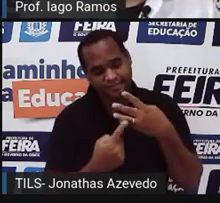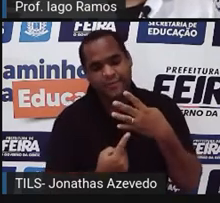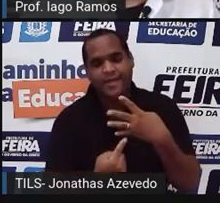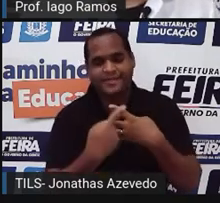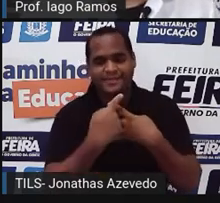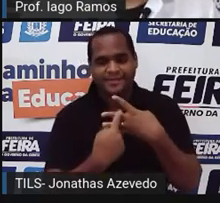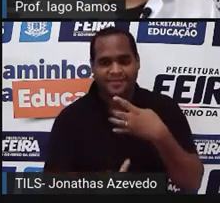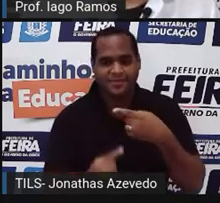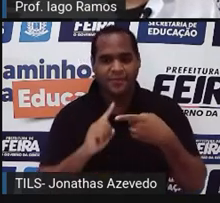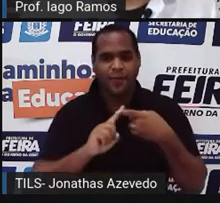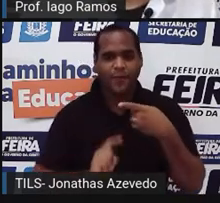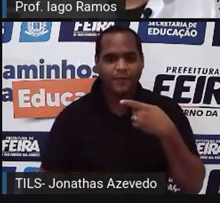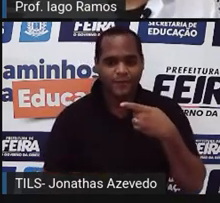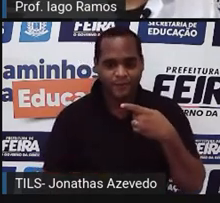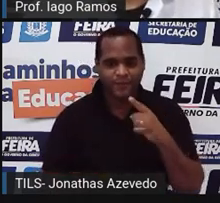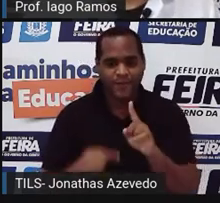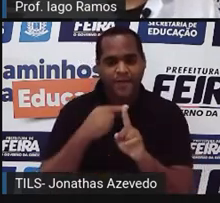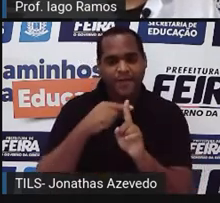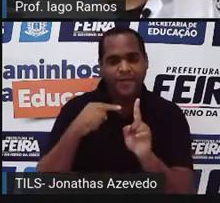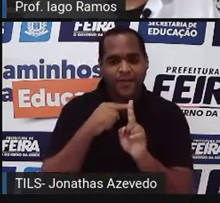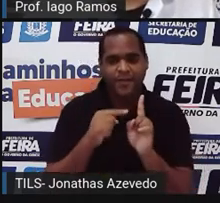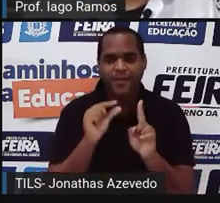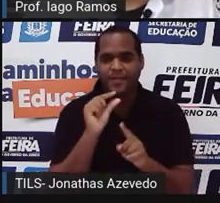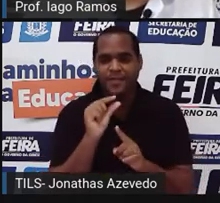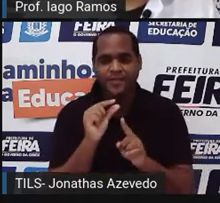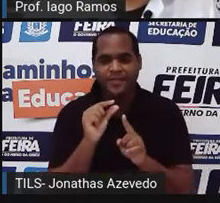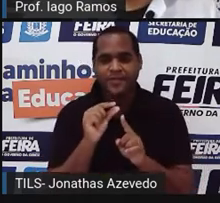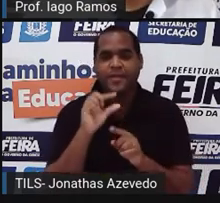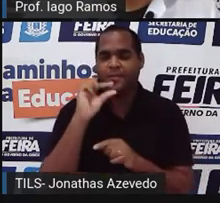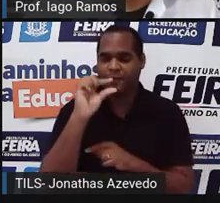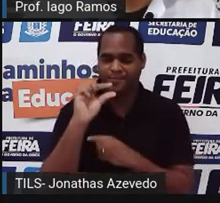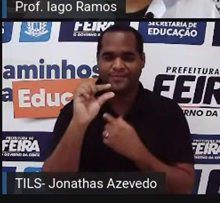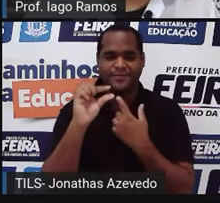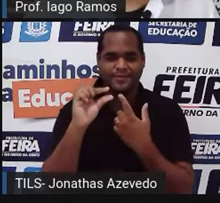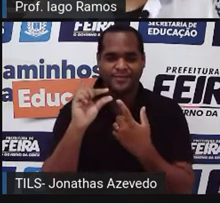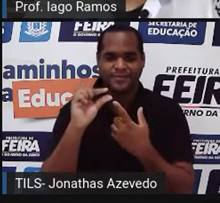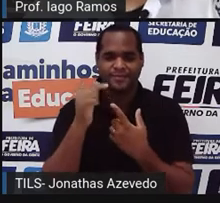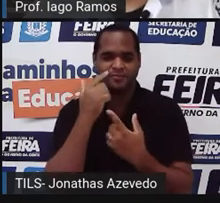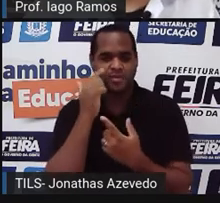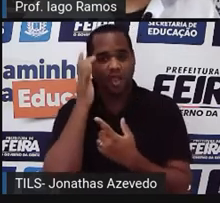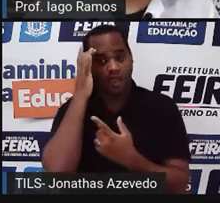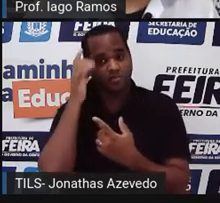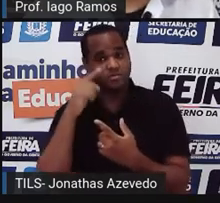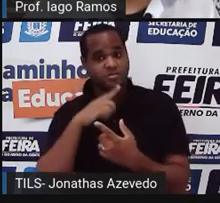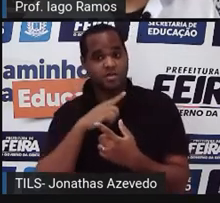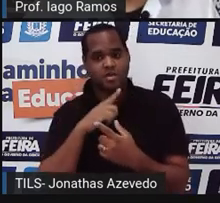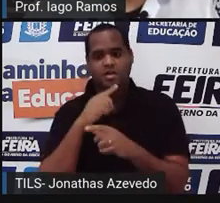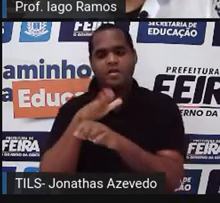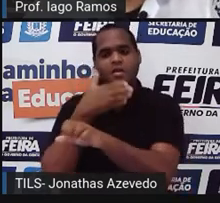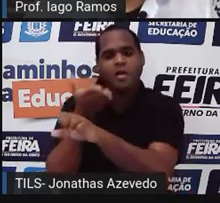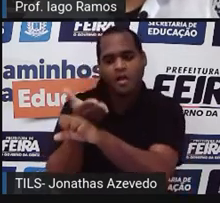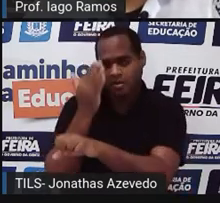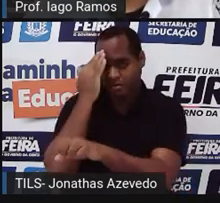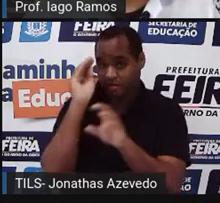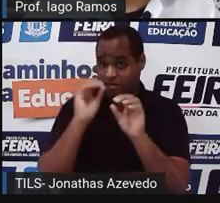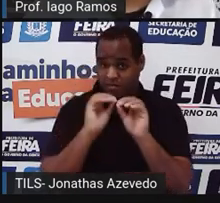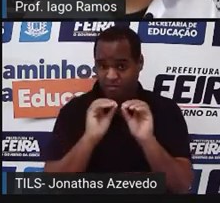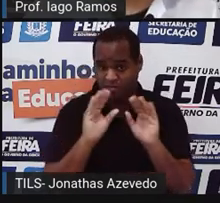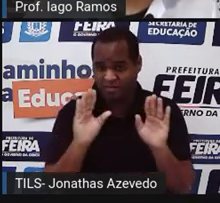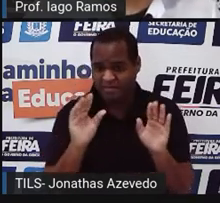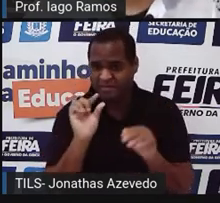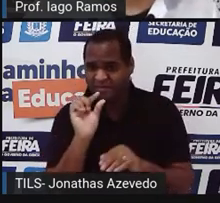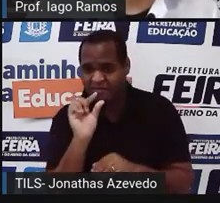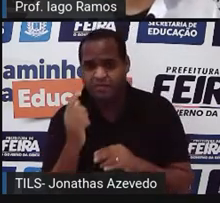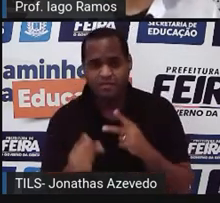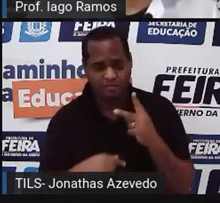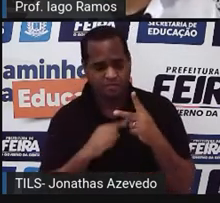Em número um ali, no número um em vermelho, é pouco. Se você acha que você até aqui entendeu pouco, o